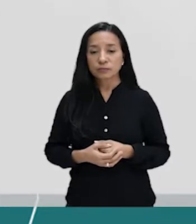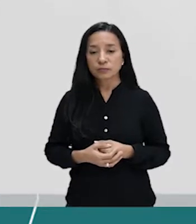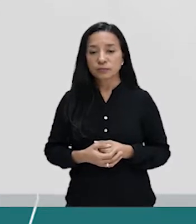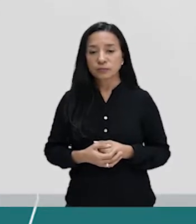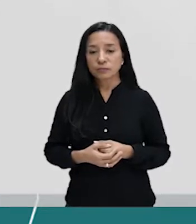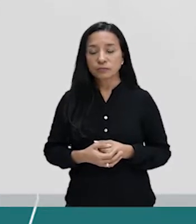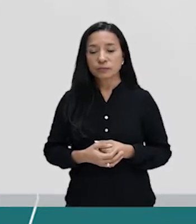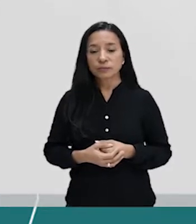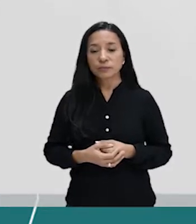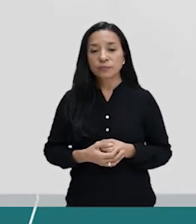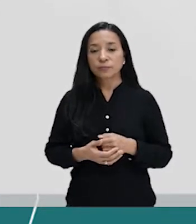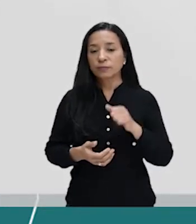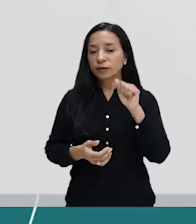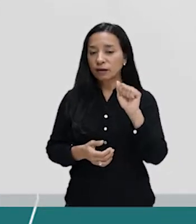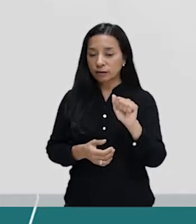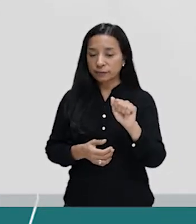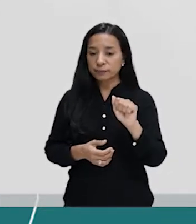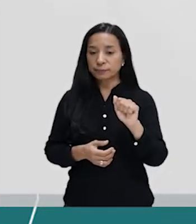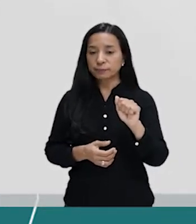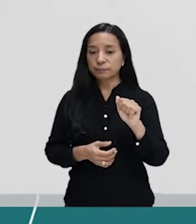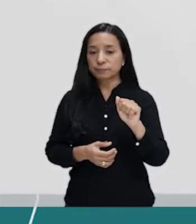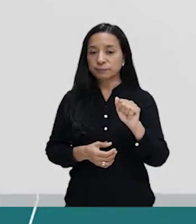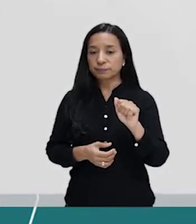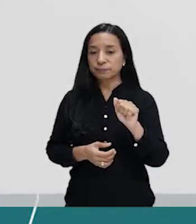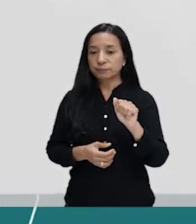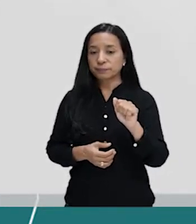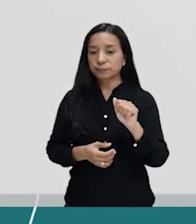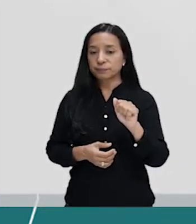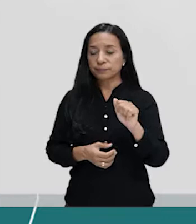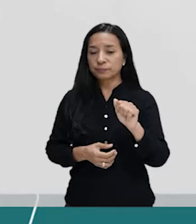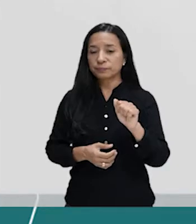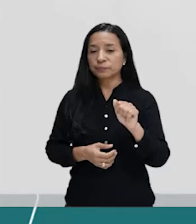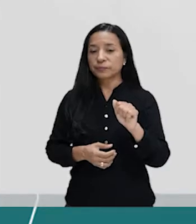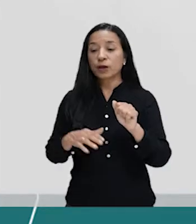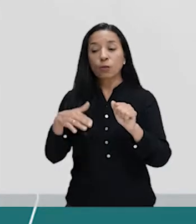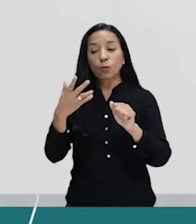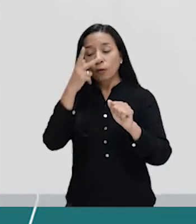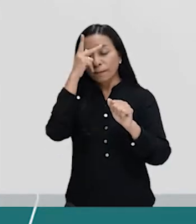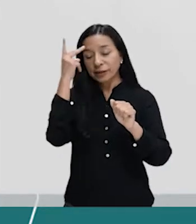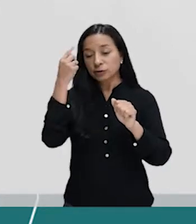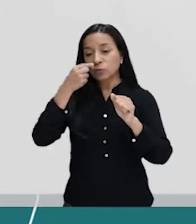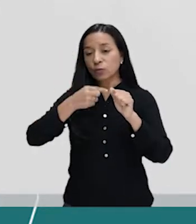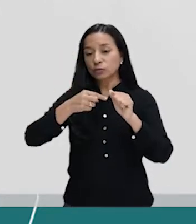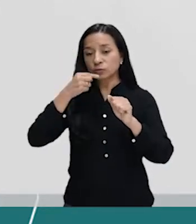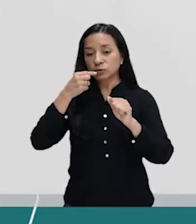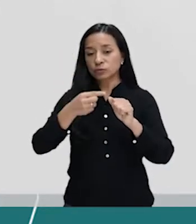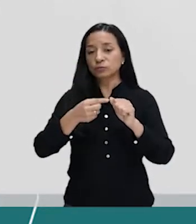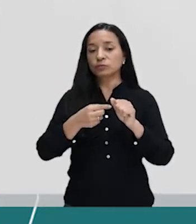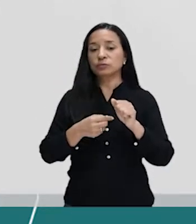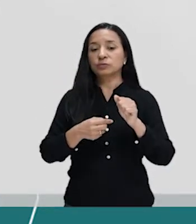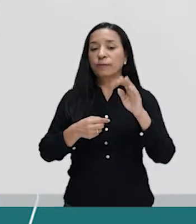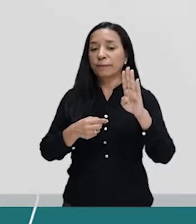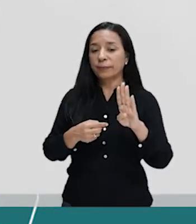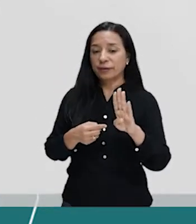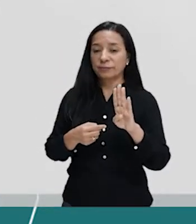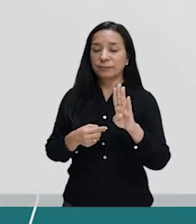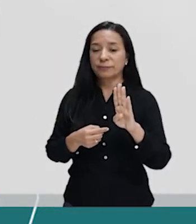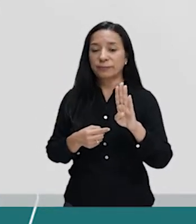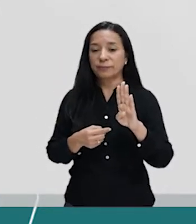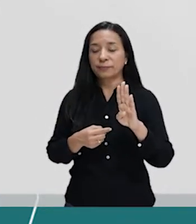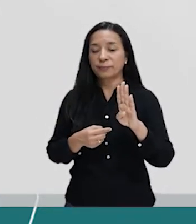abaixo? Teus bolos são deliciosos. A qual pessoa do discurso? Suas músicas encantam os